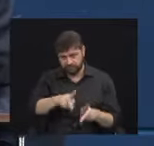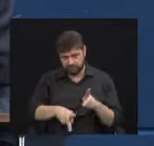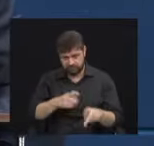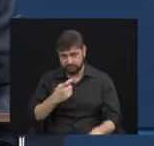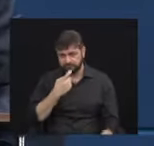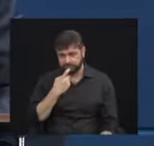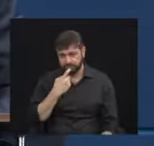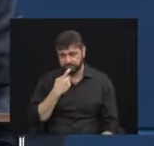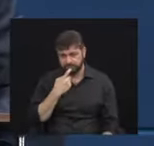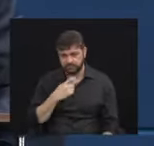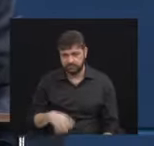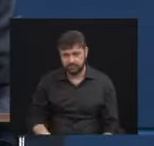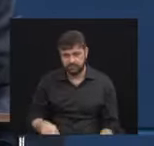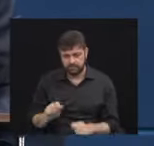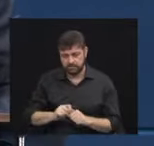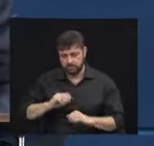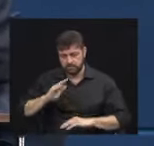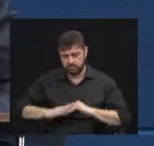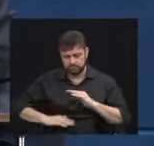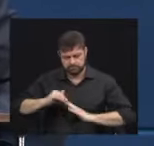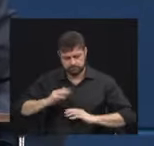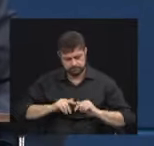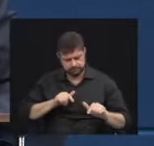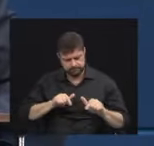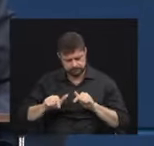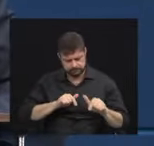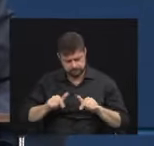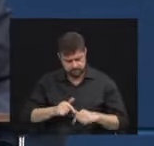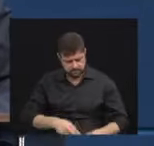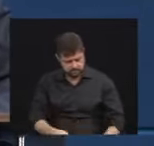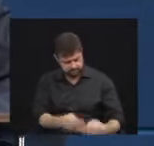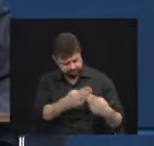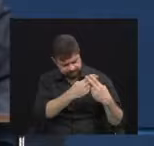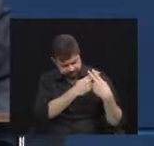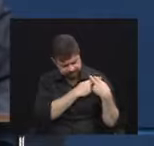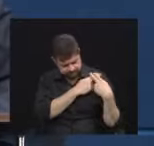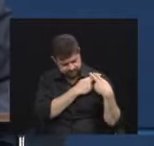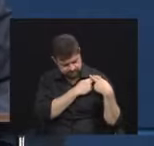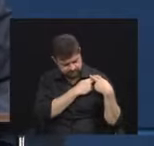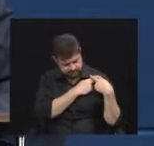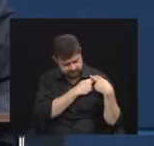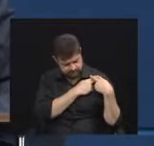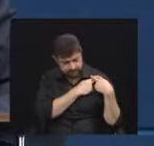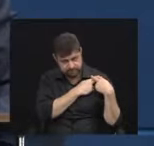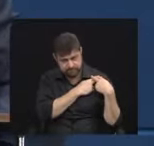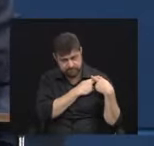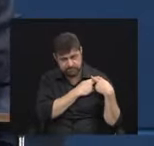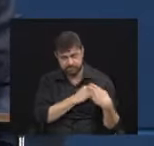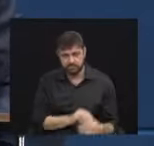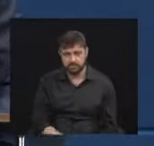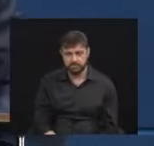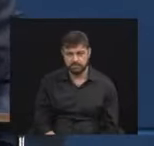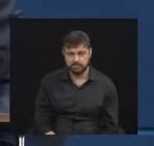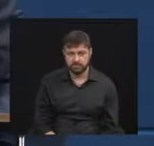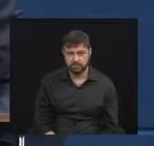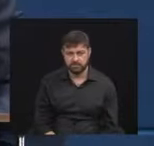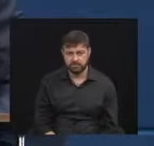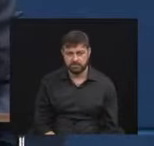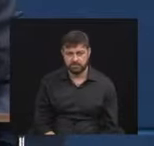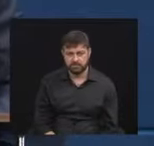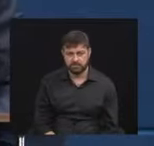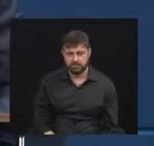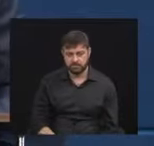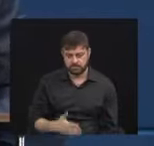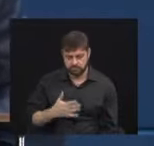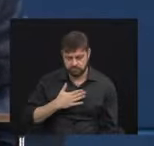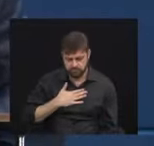Campinas em realizar um trabalho sério, de responsabilidade, em que, dentro da